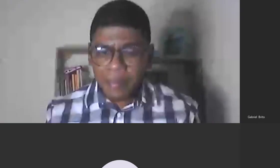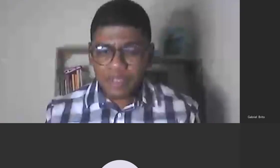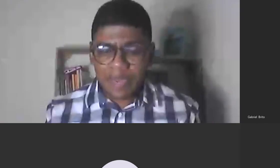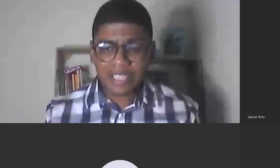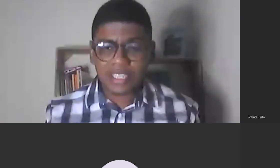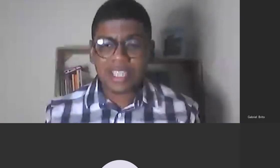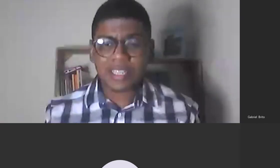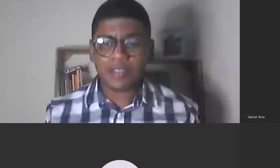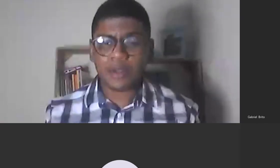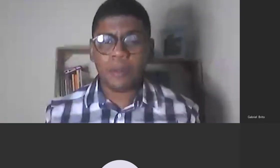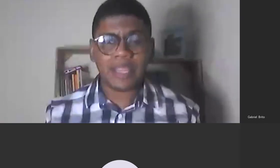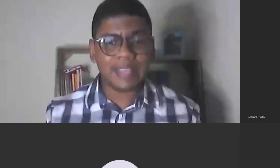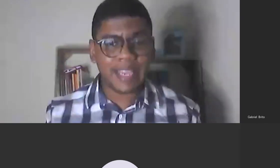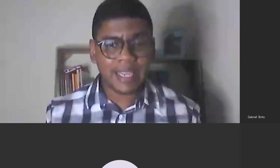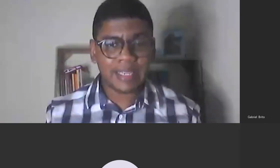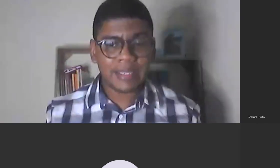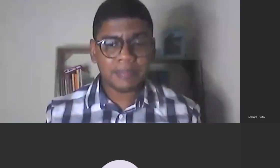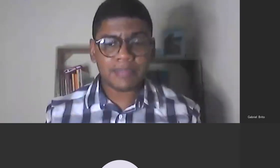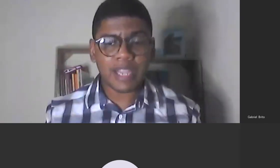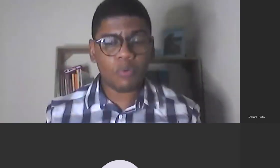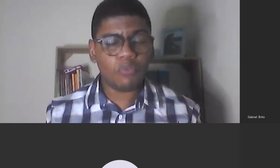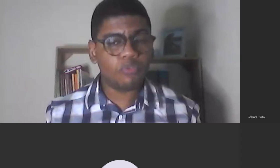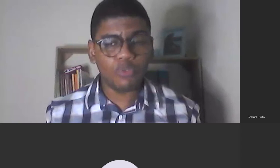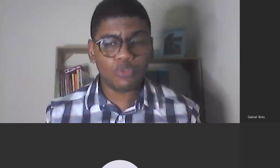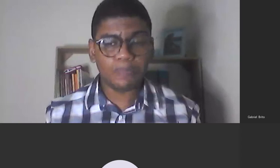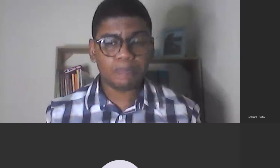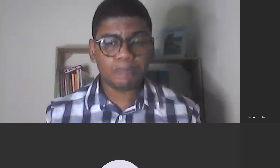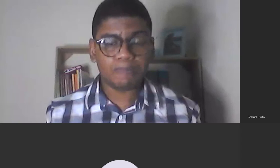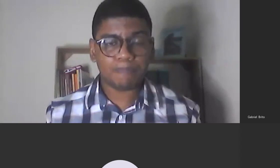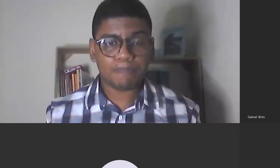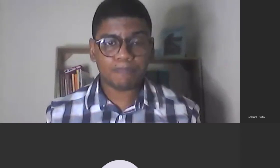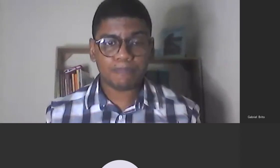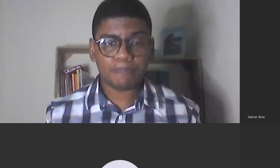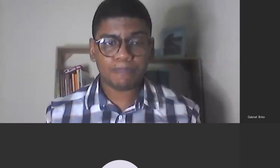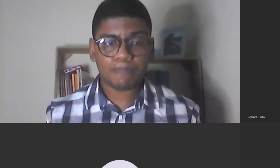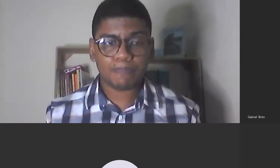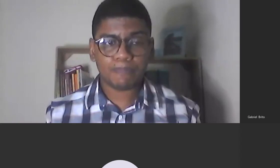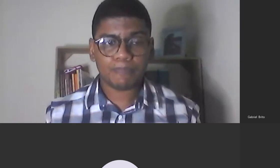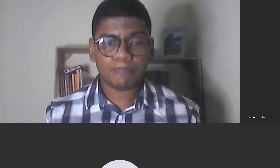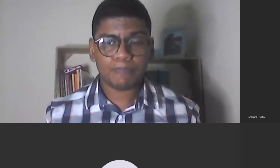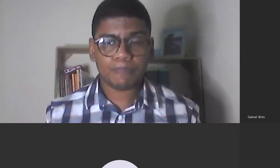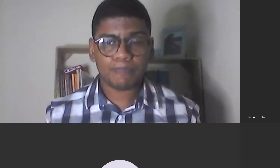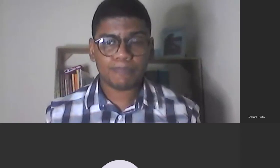Tá rápido demais, gente? Tá dando para compreender? Tá confuso?